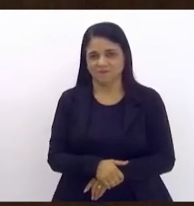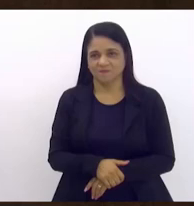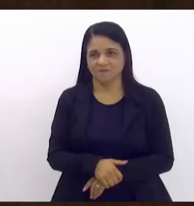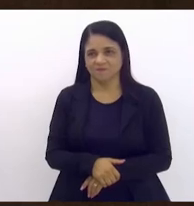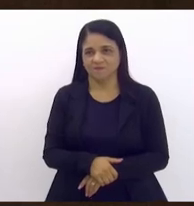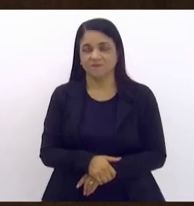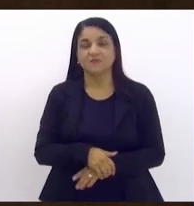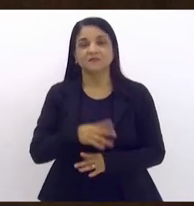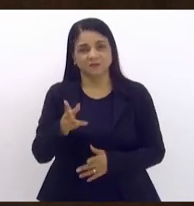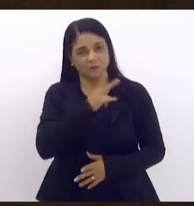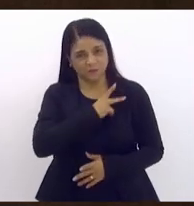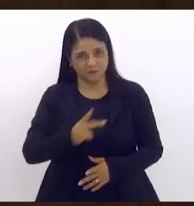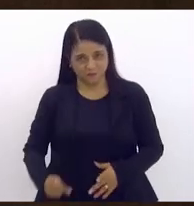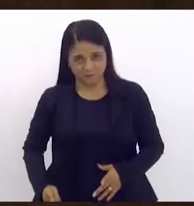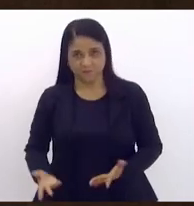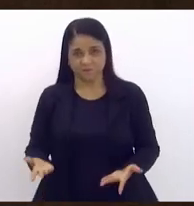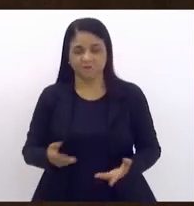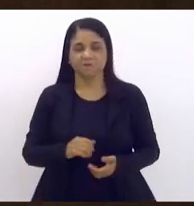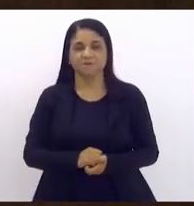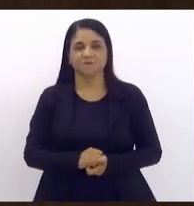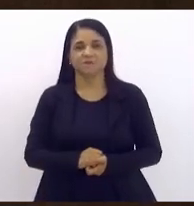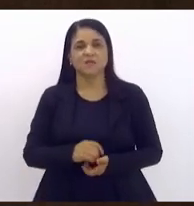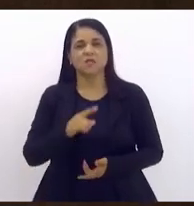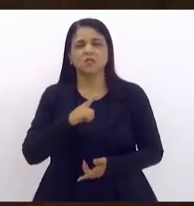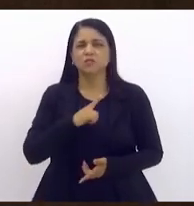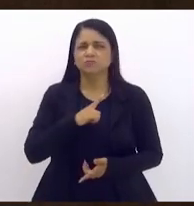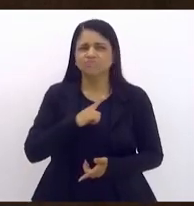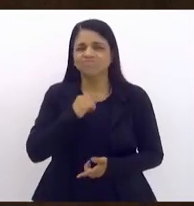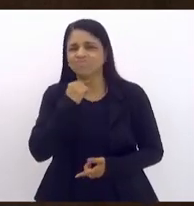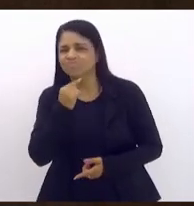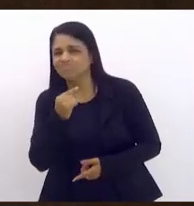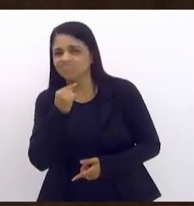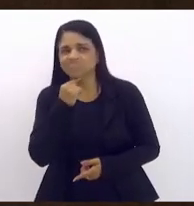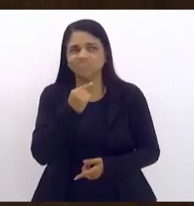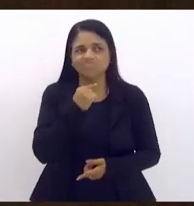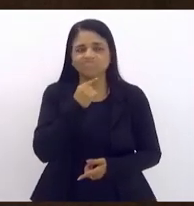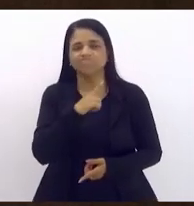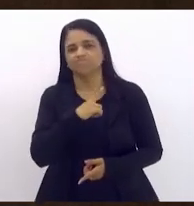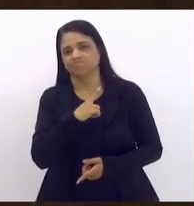Senhora presidente, eu tenho dúvidas